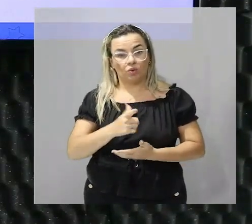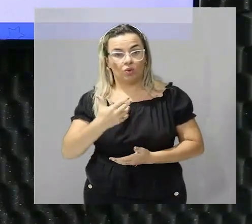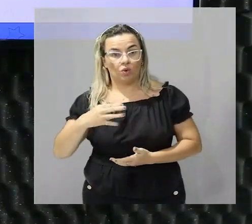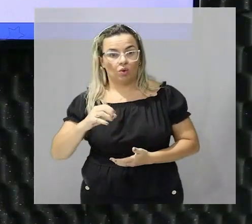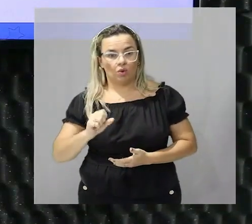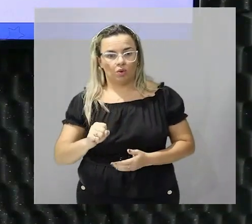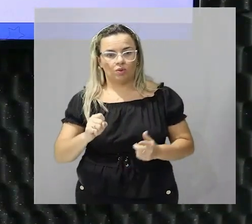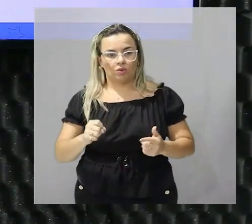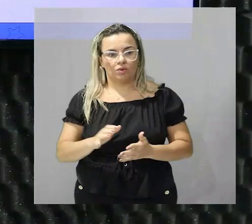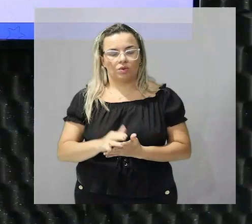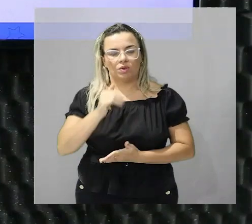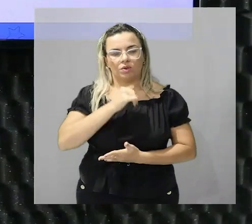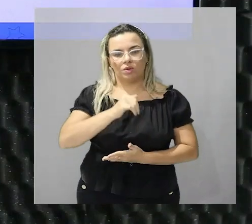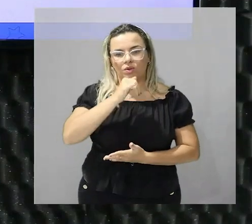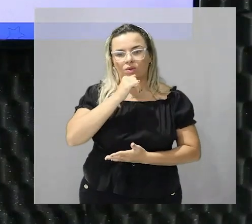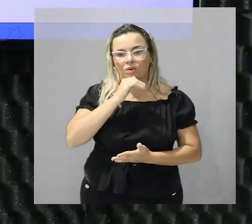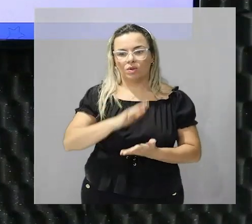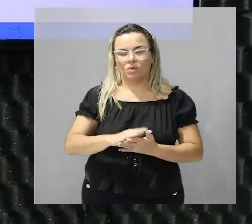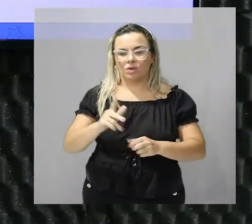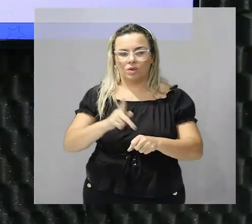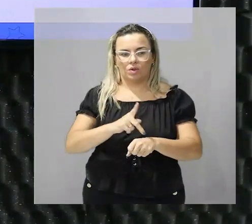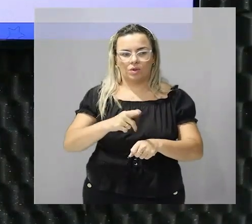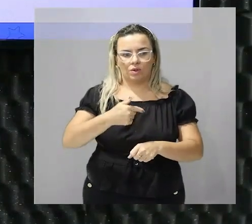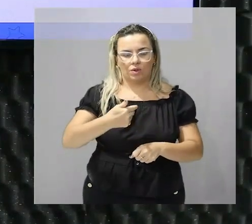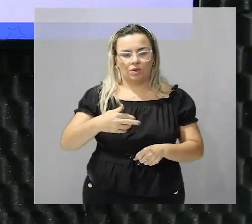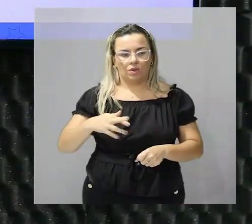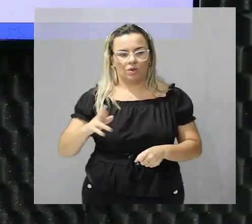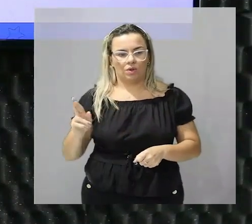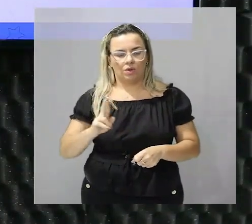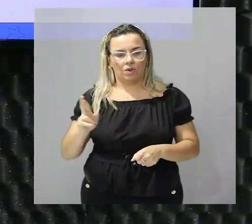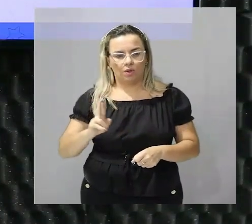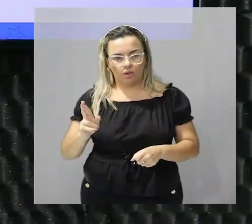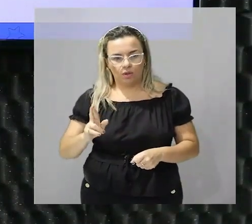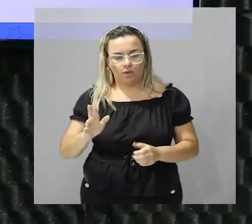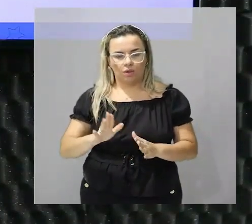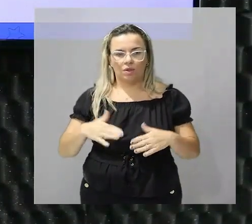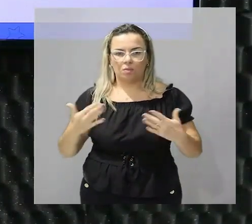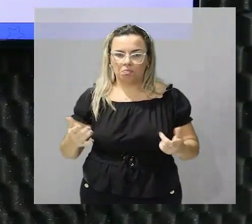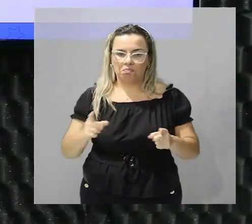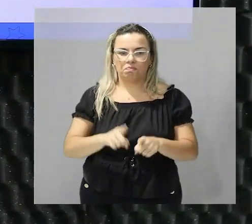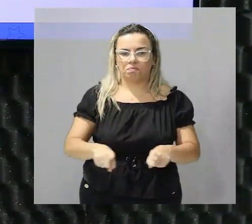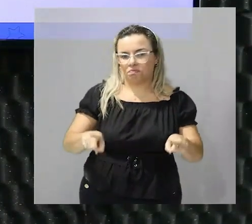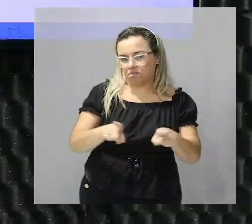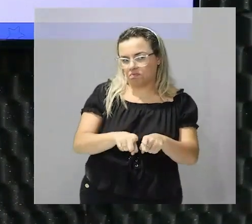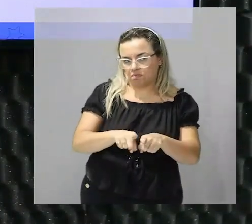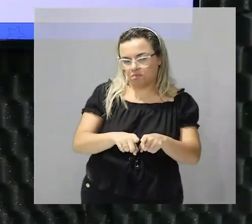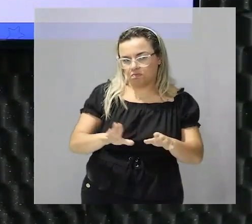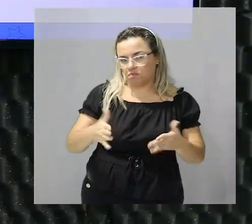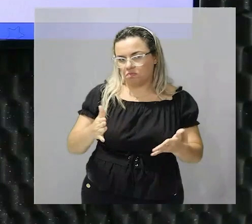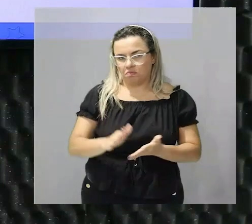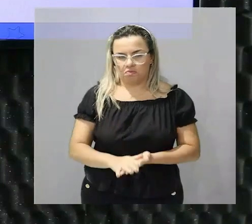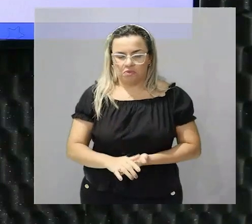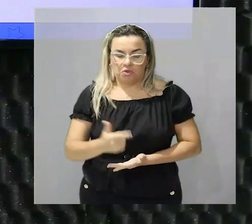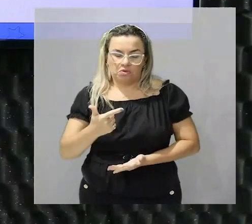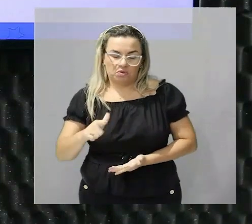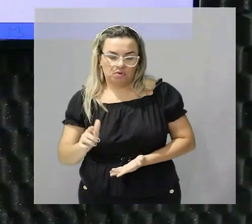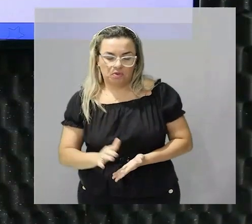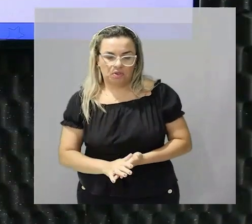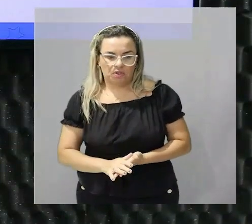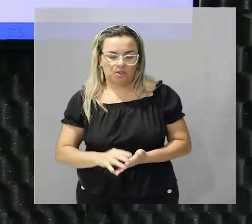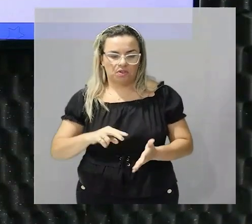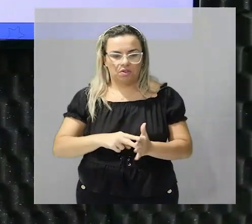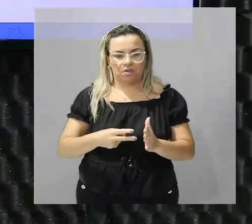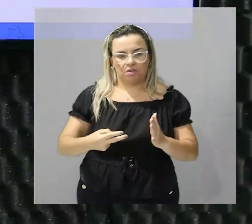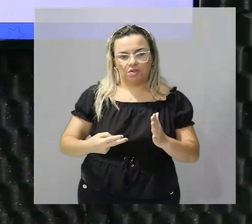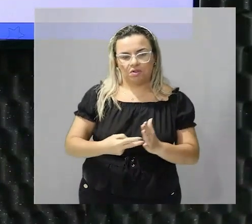O, cadê o outro? O preto, R 7,00. Gente, também, né, não faz sentido ele estacionar